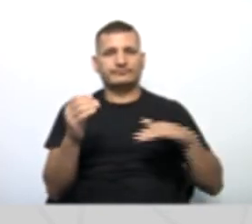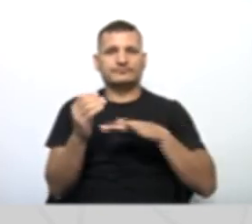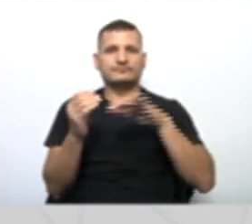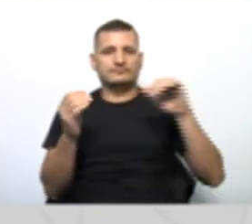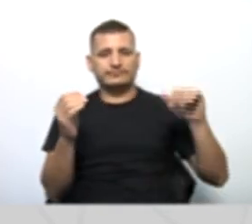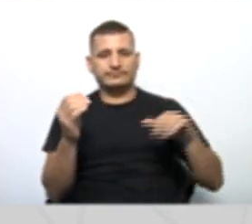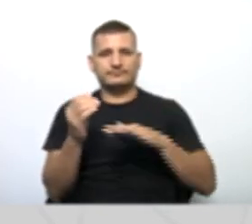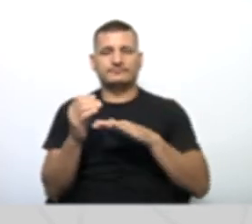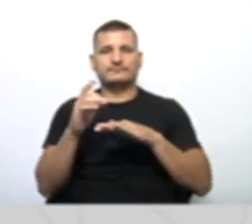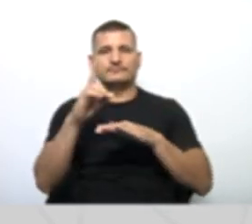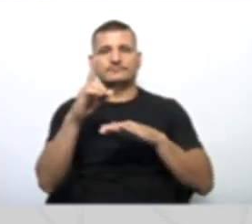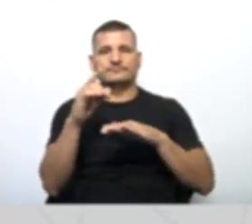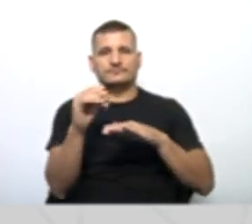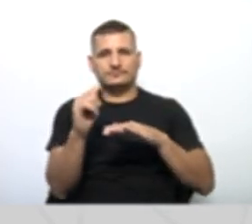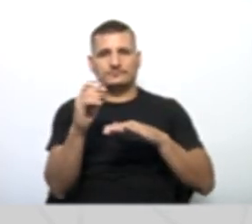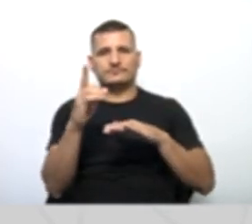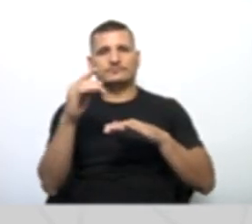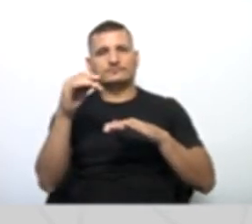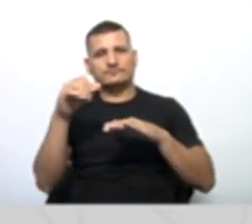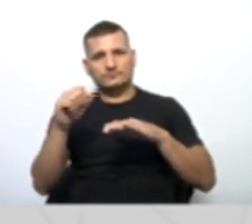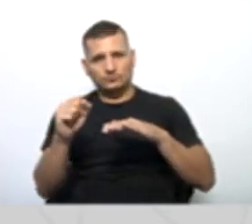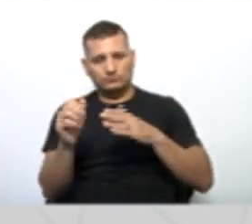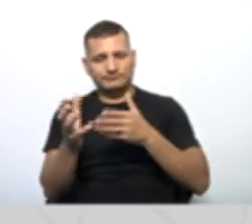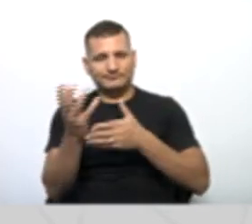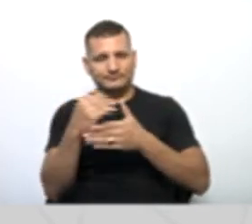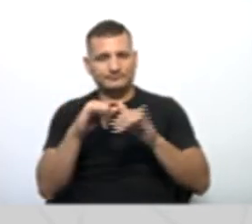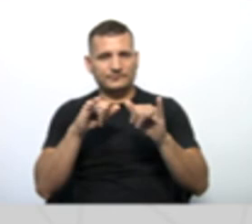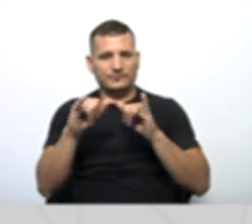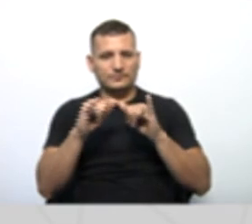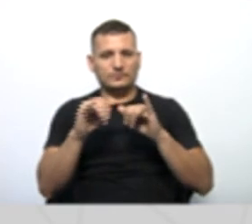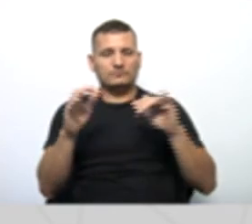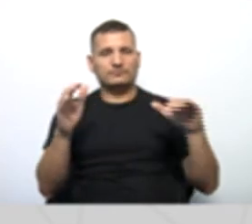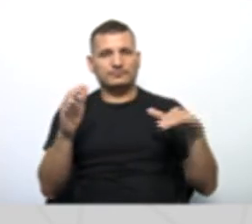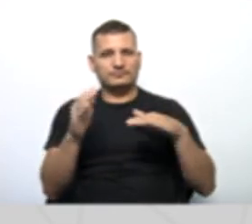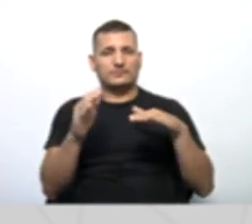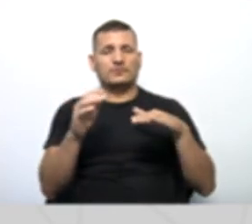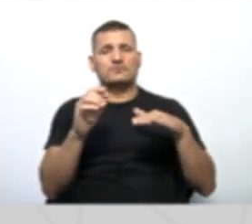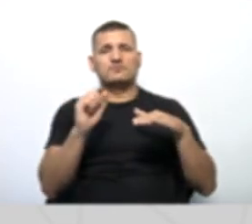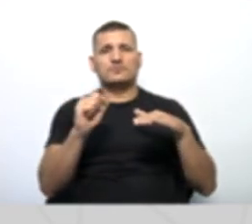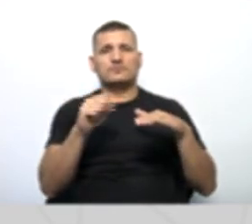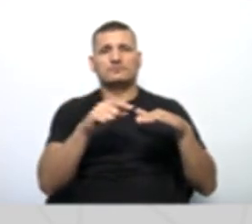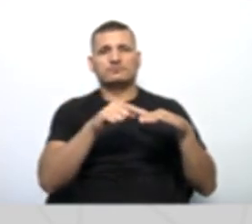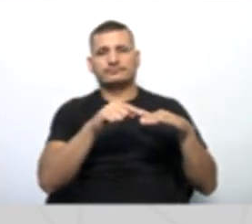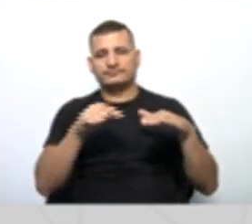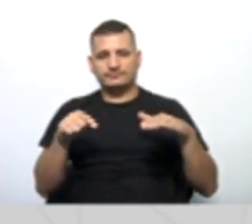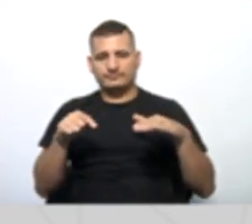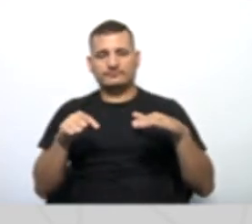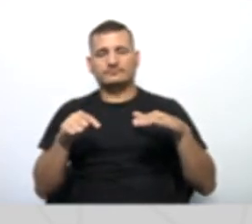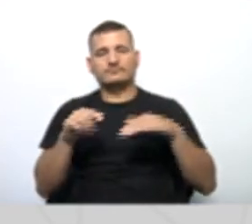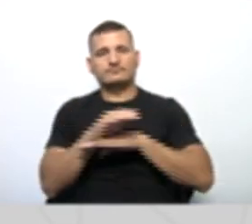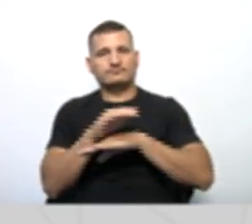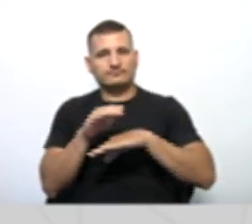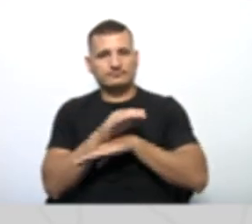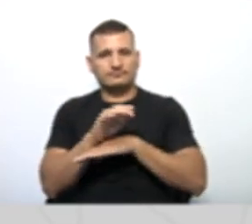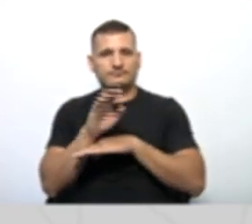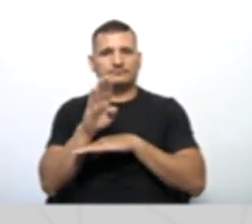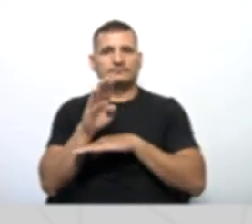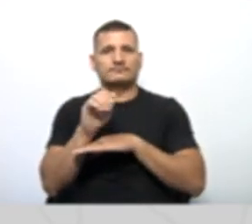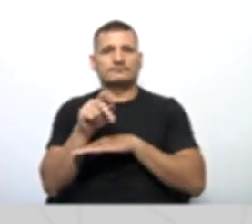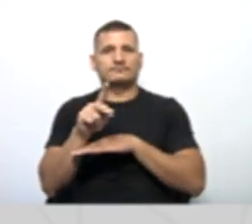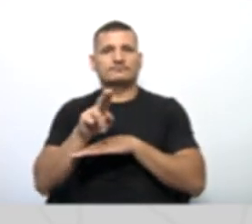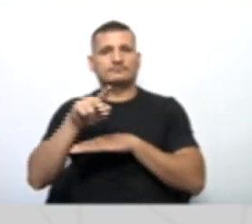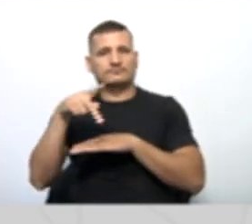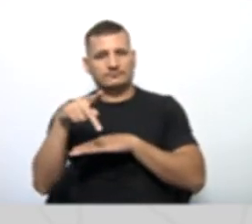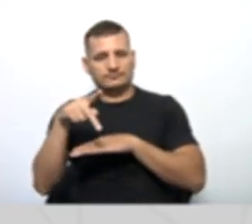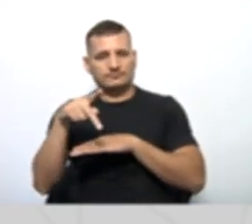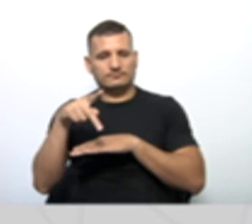transferir esses arquivos, né, para um servidor de backup e guardar. Ah, o backup só pode ser num